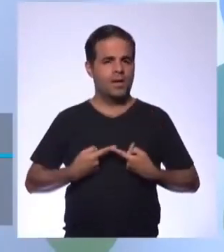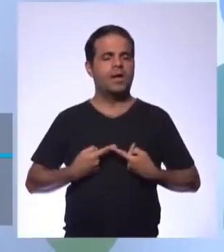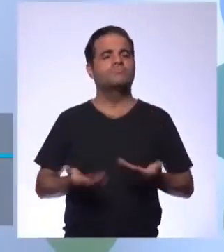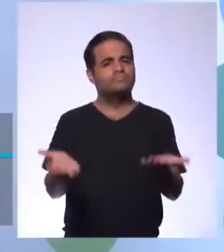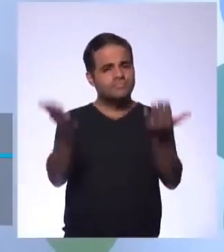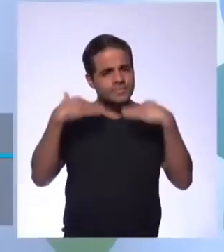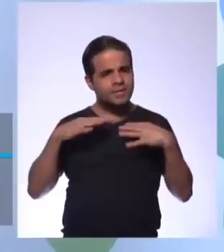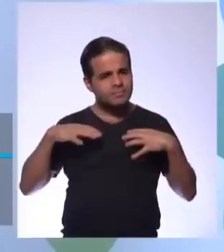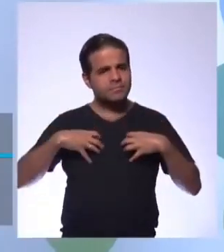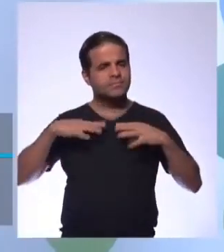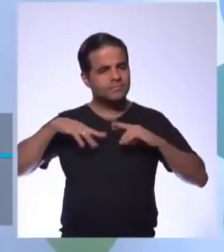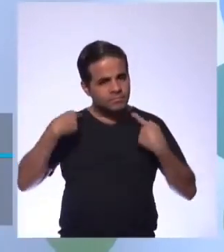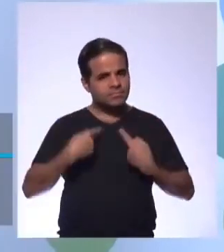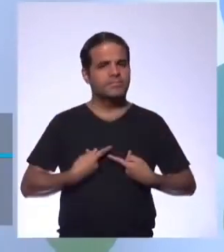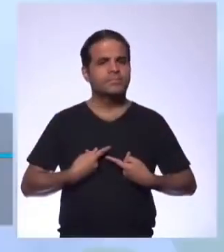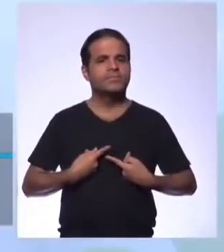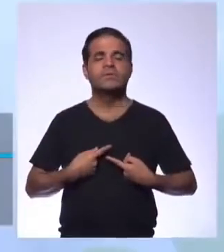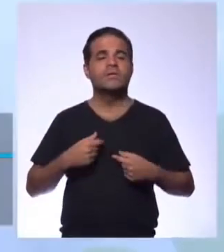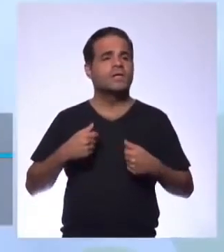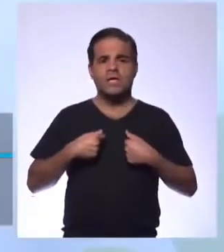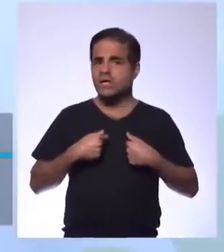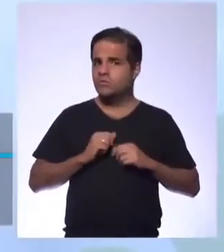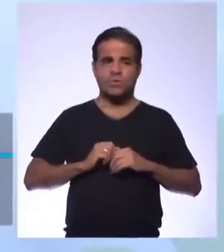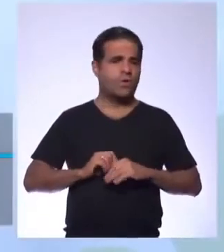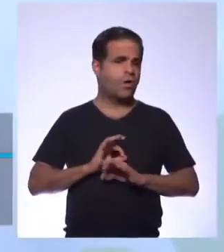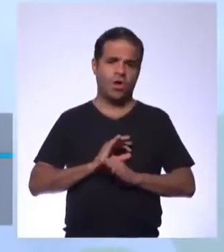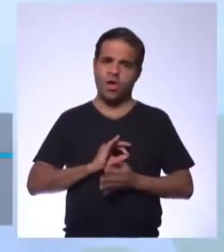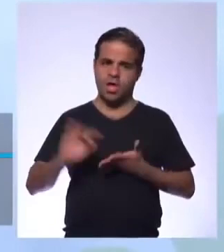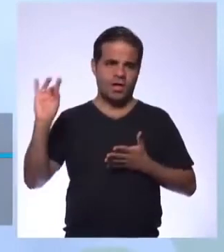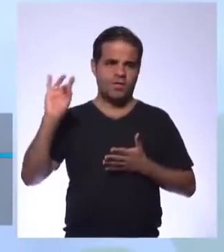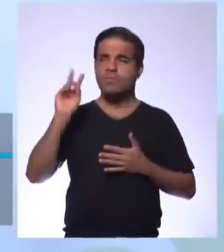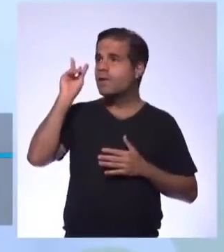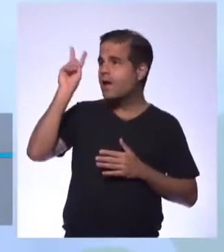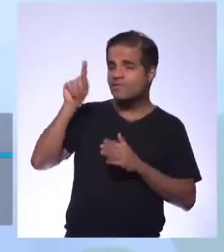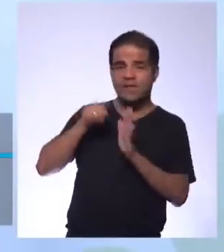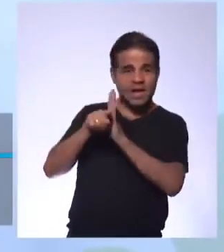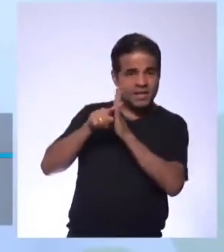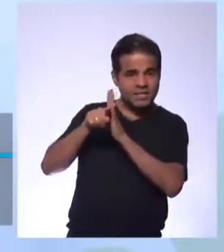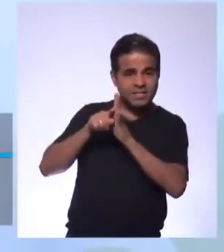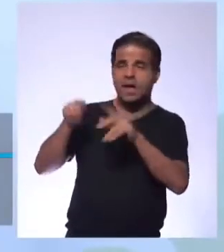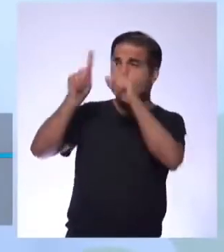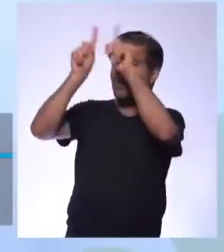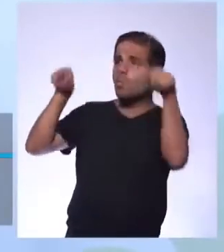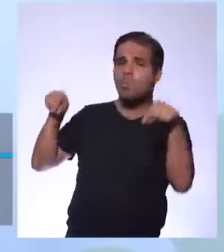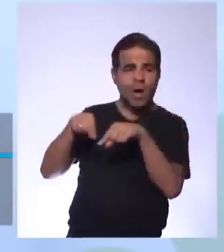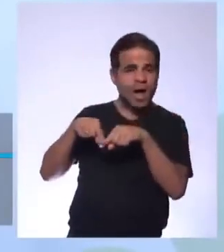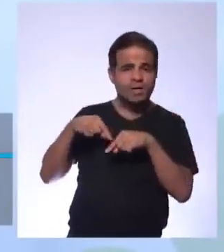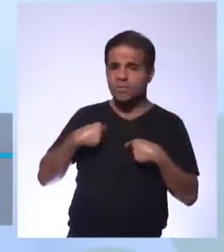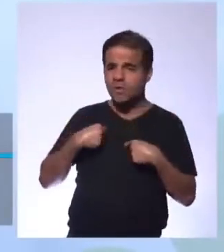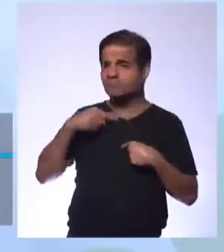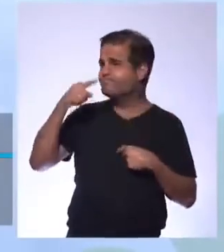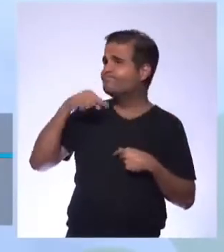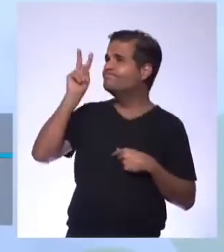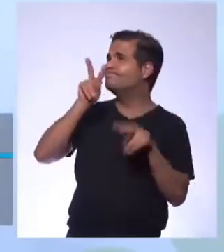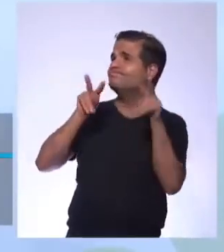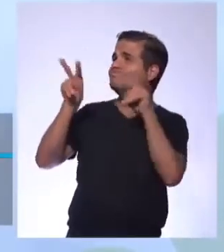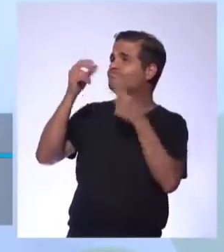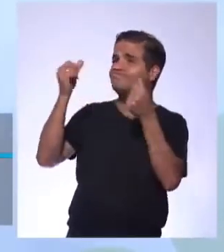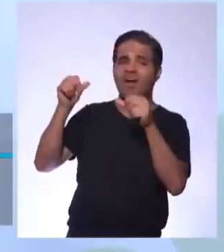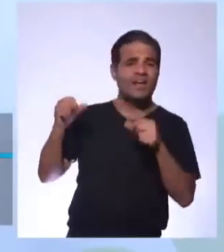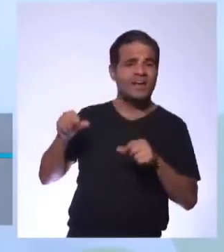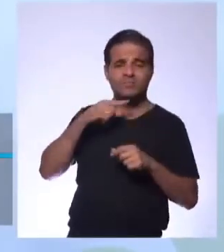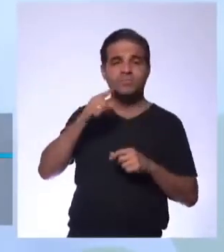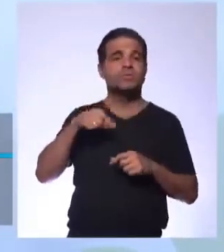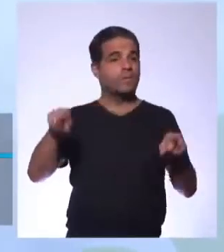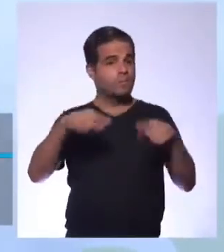ser humano produzir então, arte. Todos nós somos artistas. Eu sou péssima para analisar quadro. Então, se você me levar para analisar um quadro, eu sou péssima. Mas música já é minha